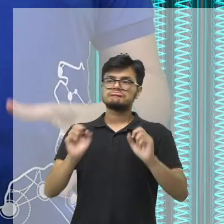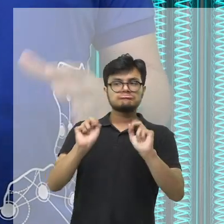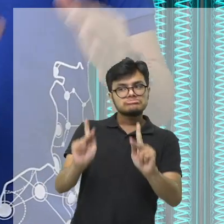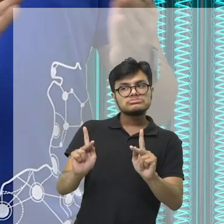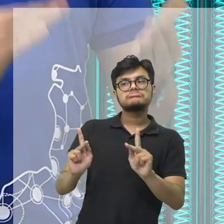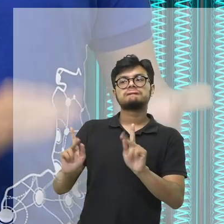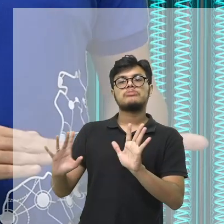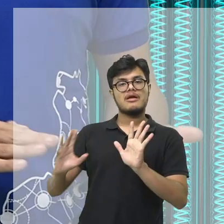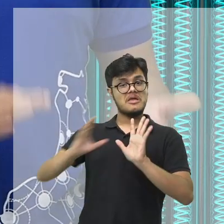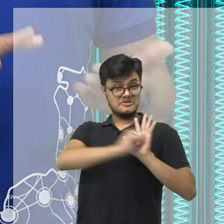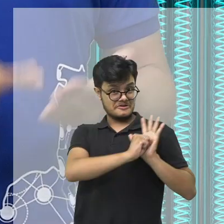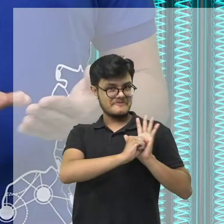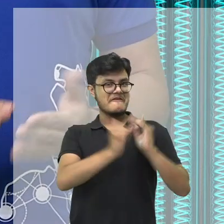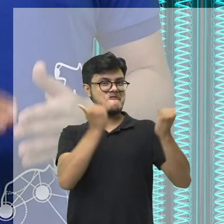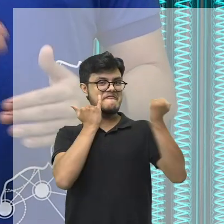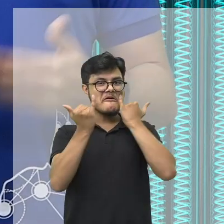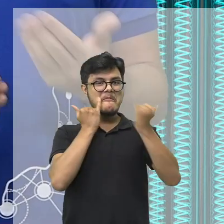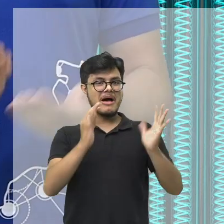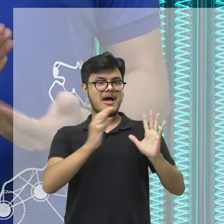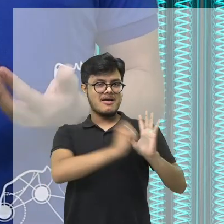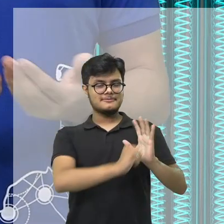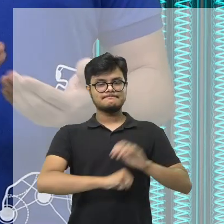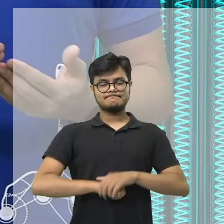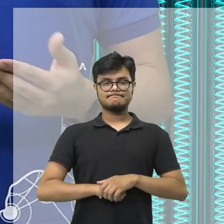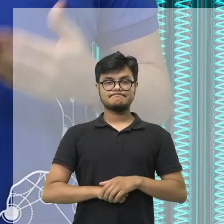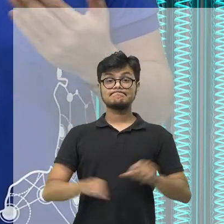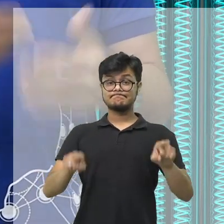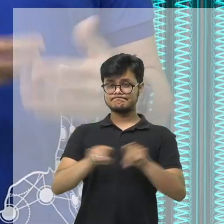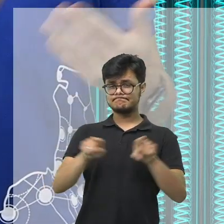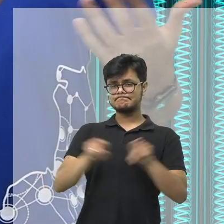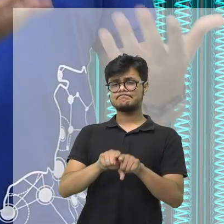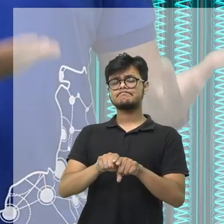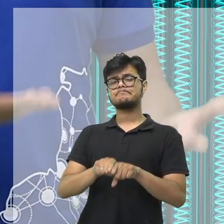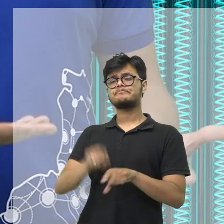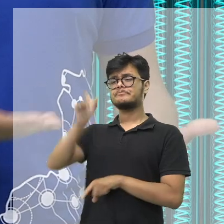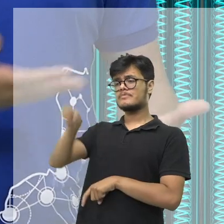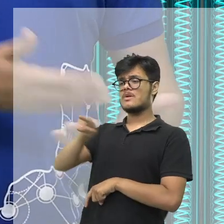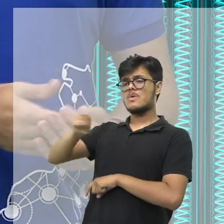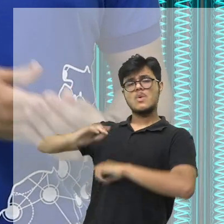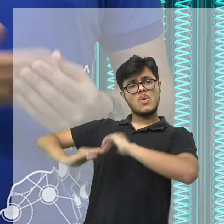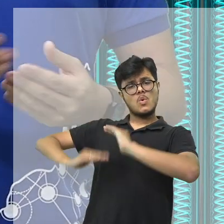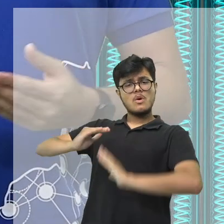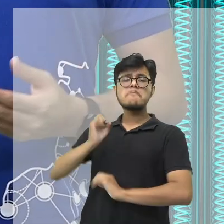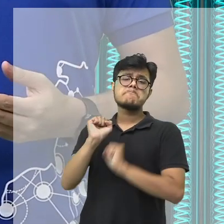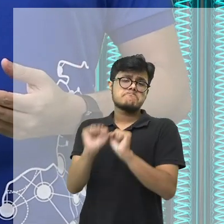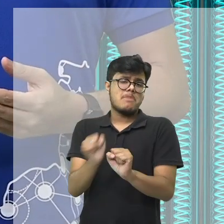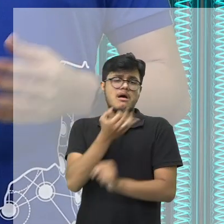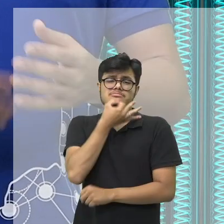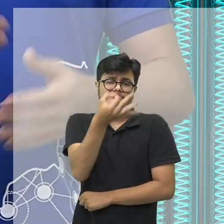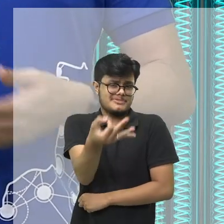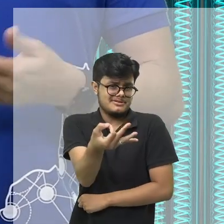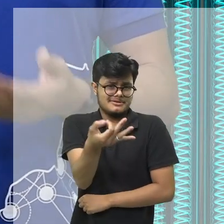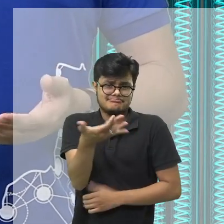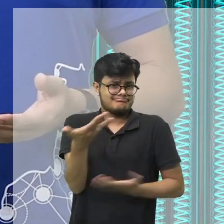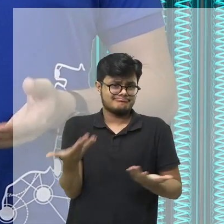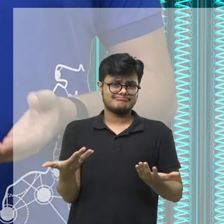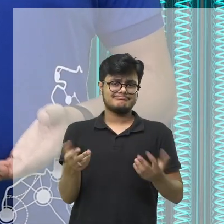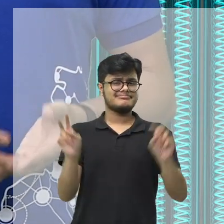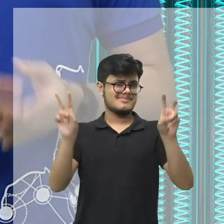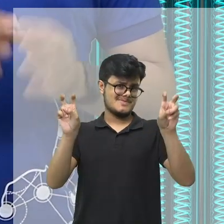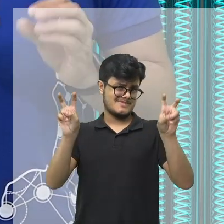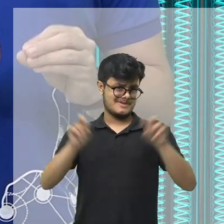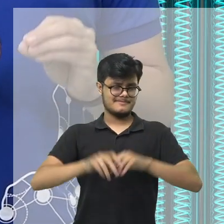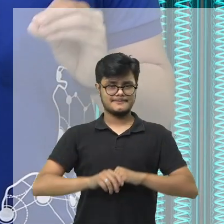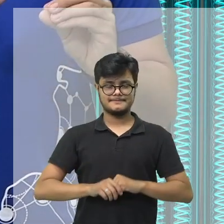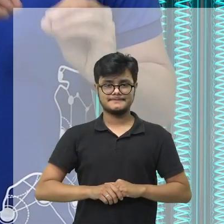eu tenho um fato, tá bom? E esse mesmo jornalista ele pode emitir uma opinião sobre aquele acontecimento, né? Sobre aquele